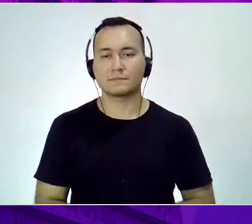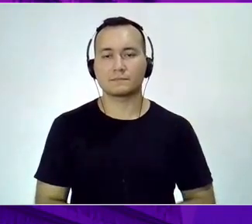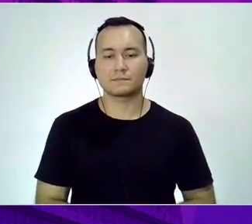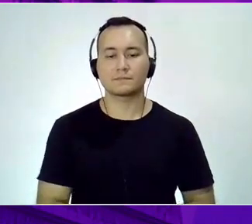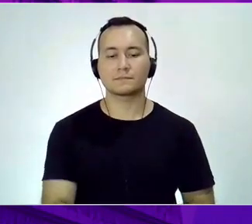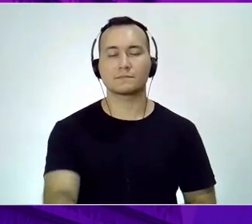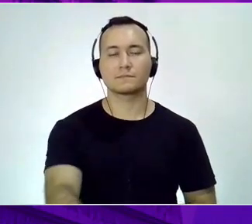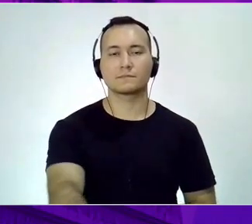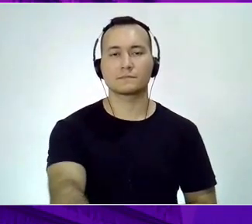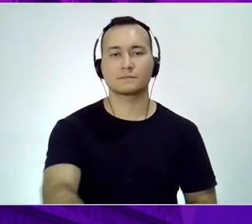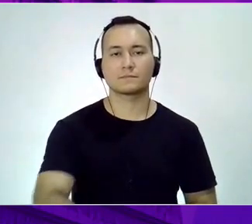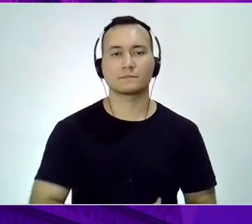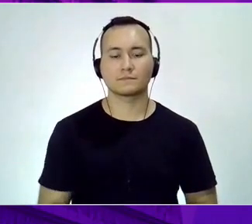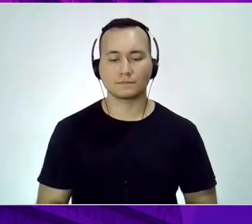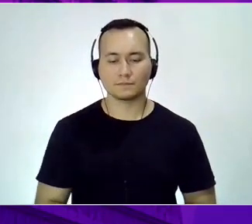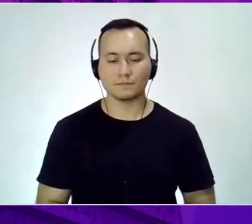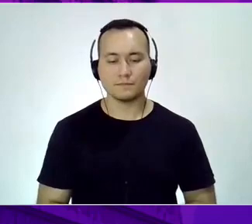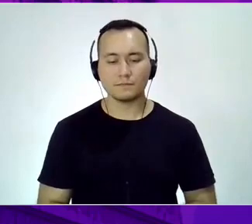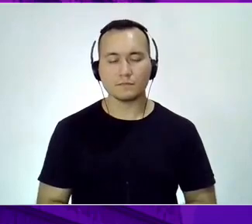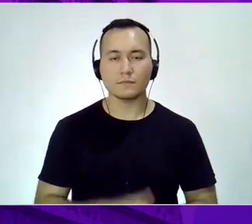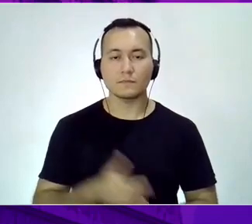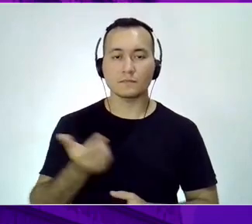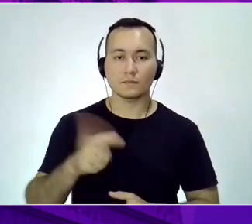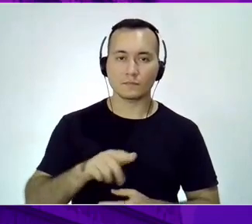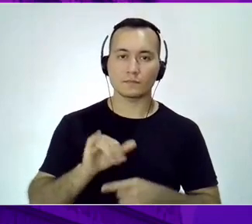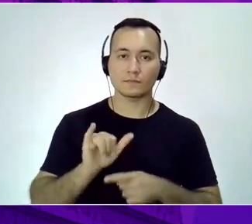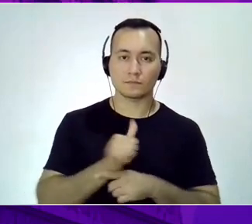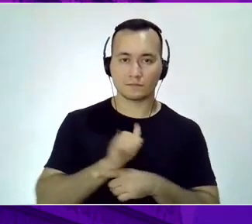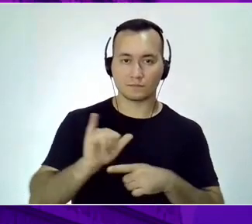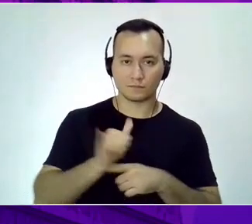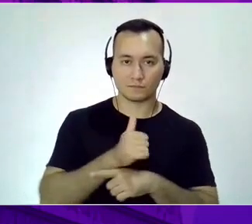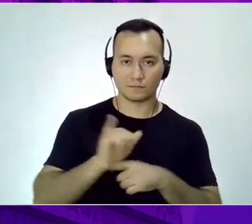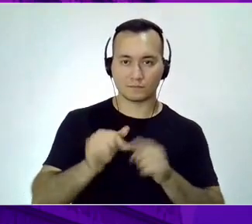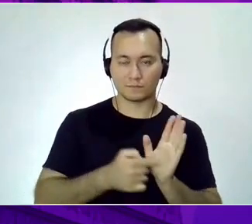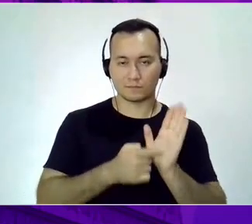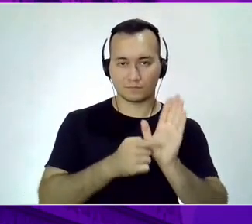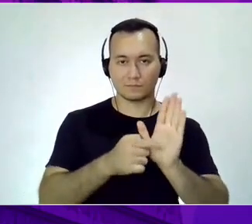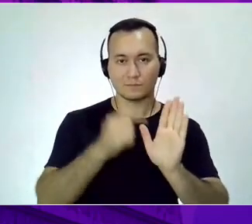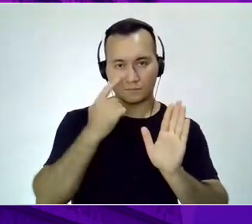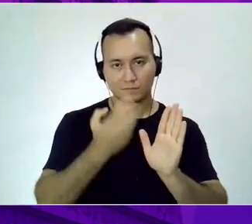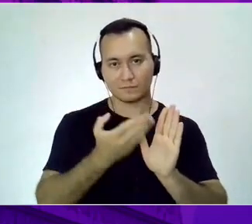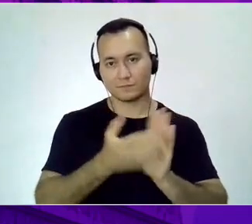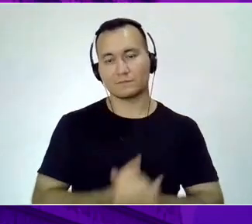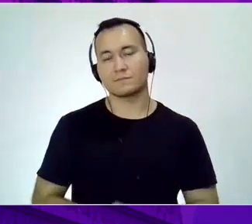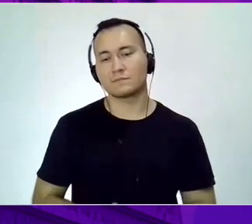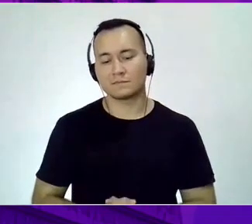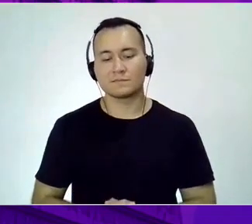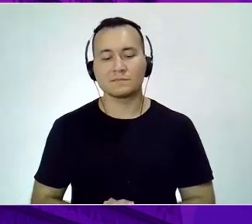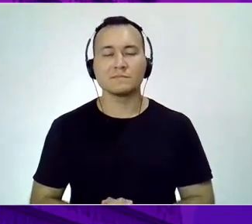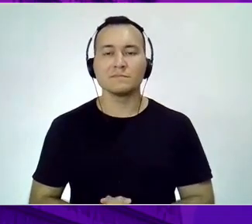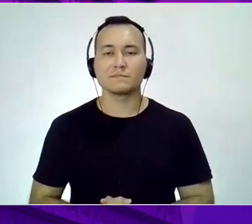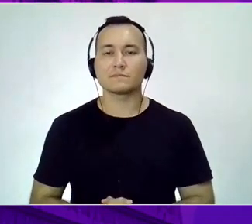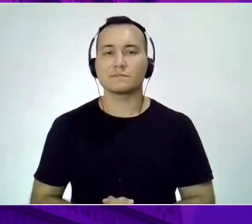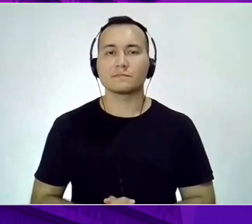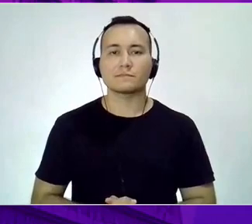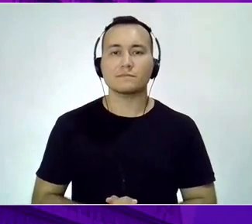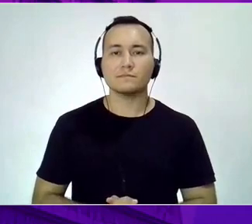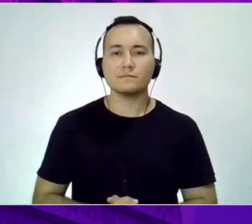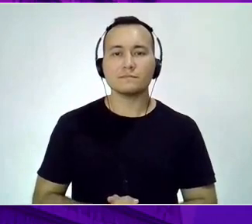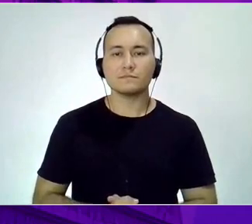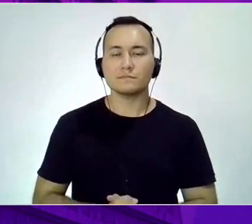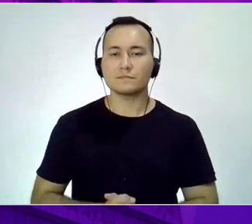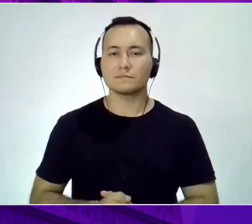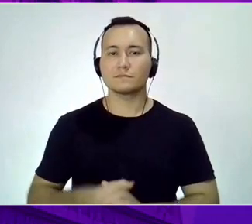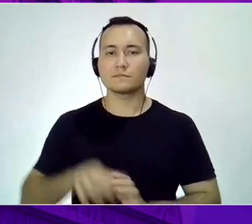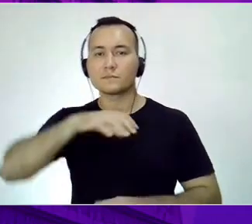Primeira estratégia que eu quero apresentar para vocês é dos testes metamórficos. Atenção,